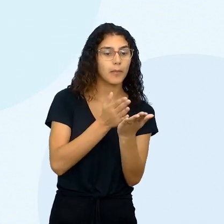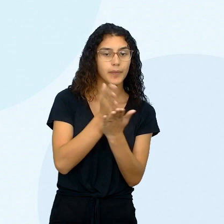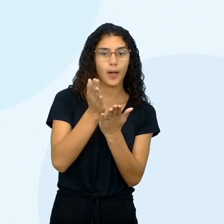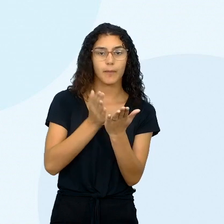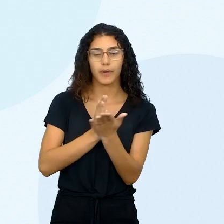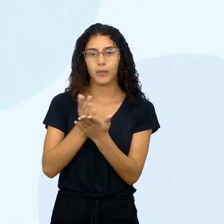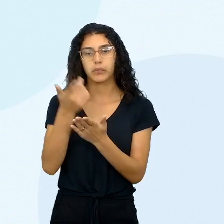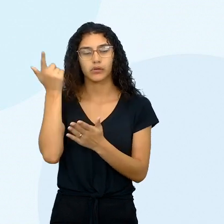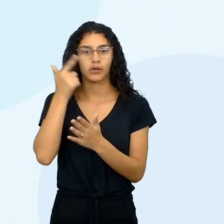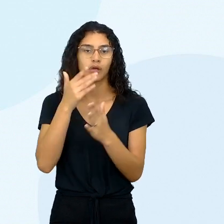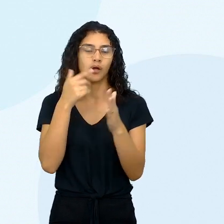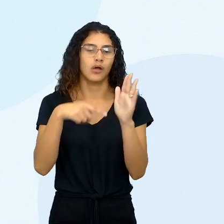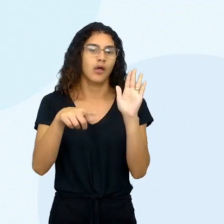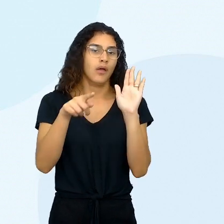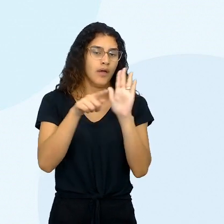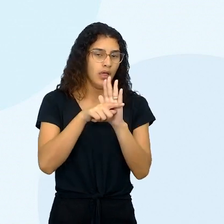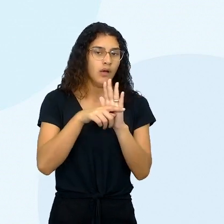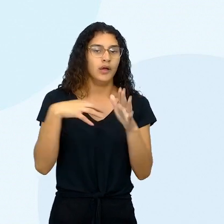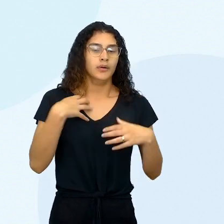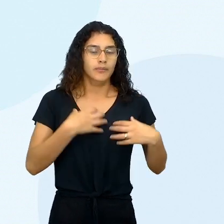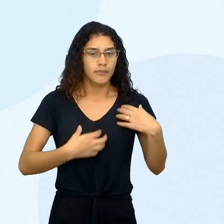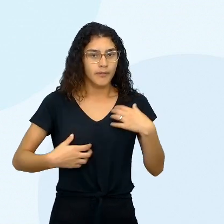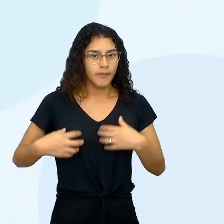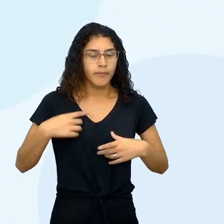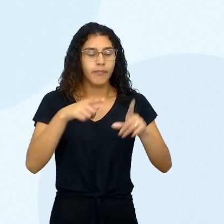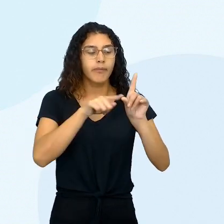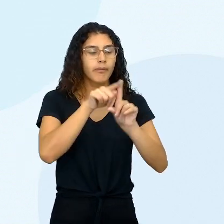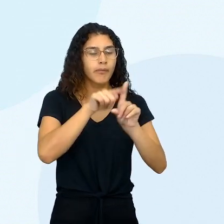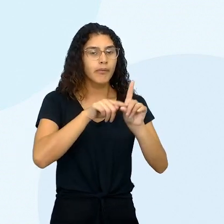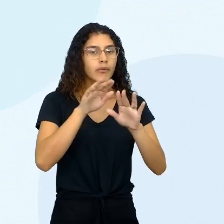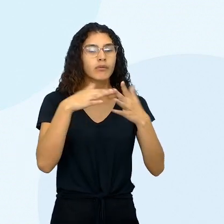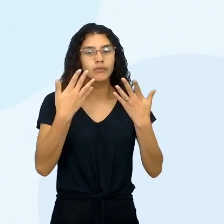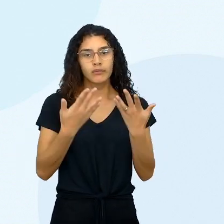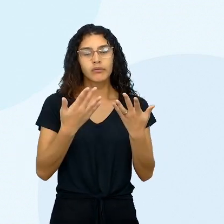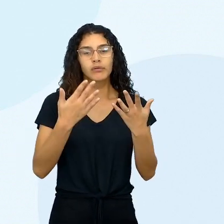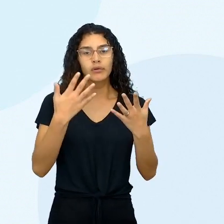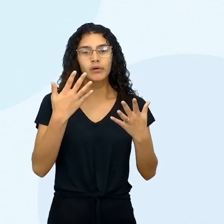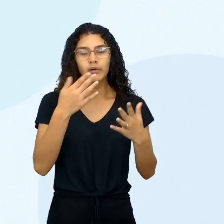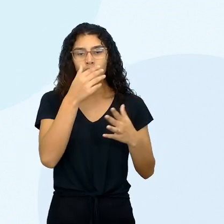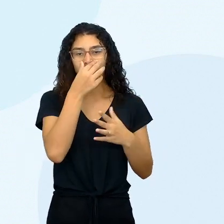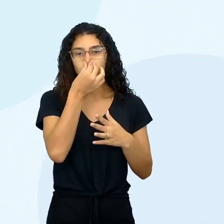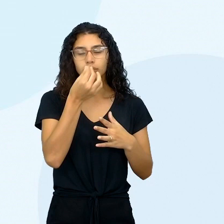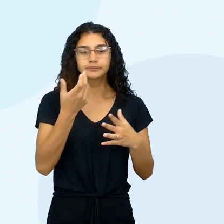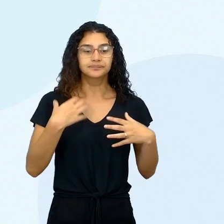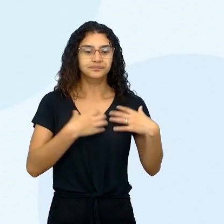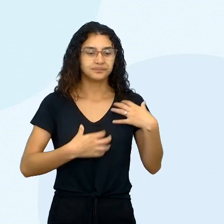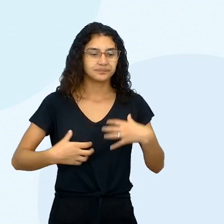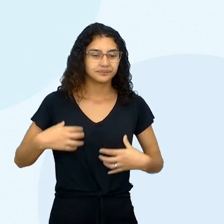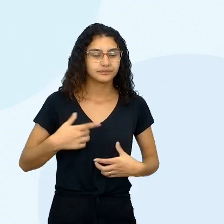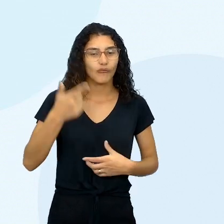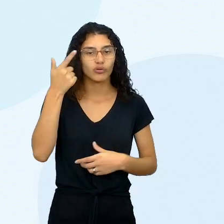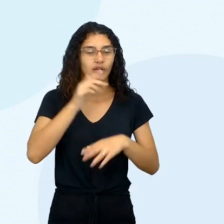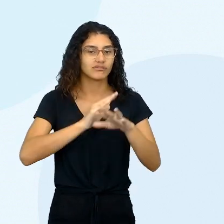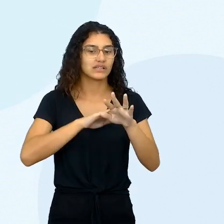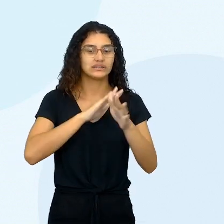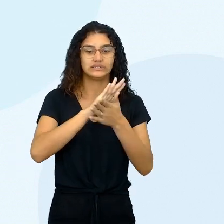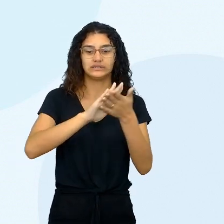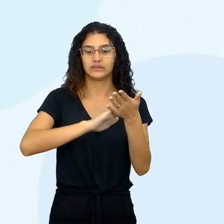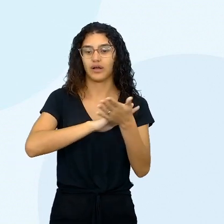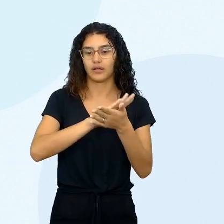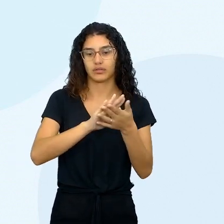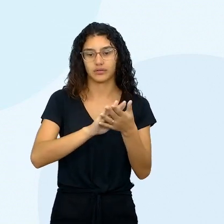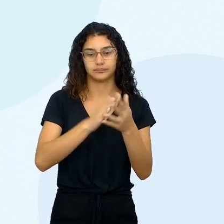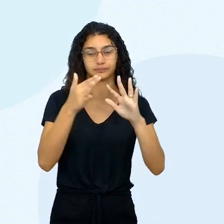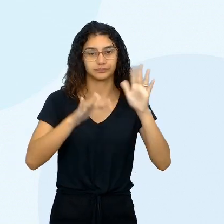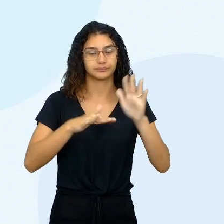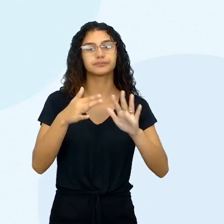para diminuir um pouco esse quadro de ansiedade climática. Quando você está ansioso, você se vê impotente, né, na maioria e